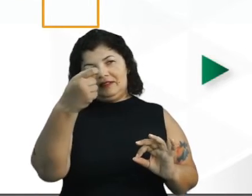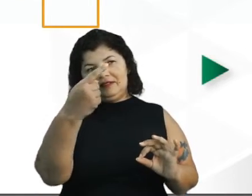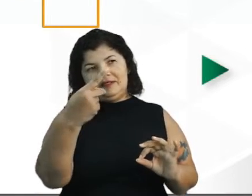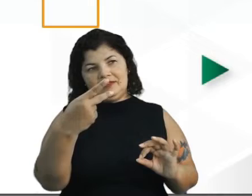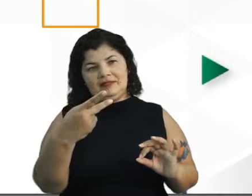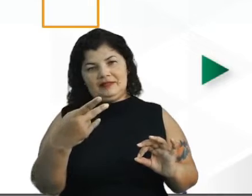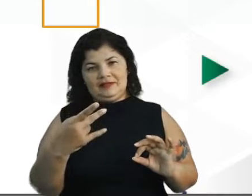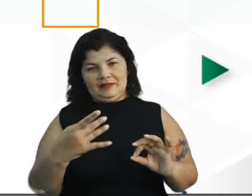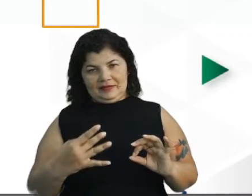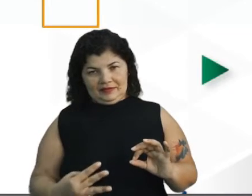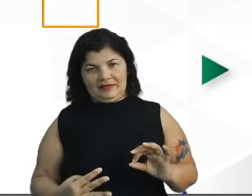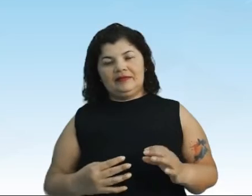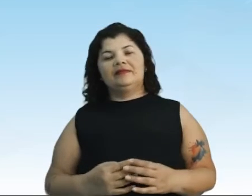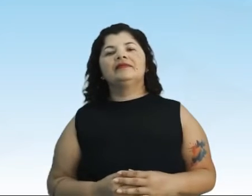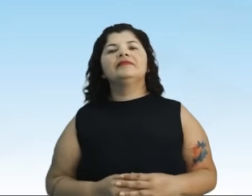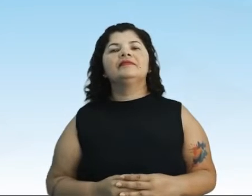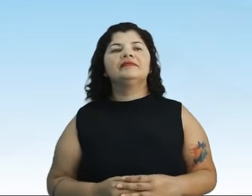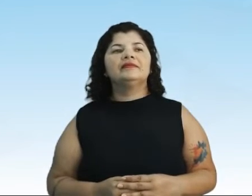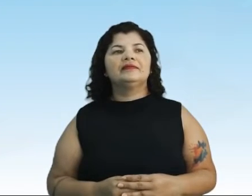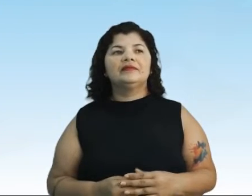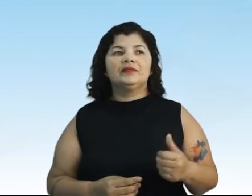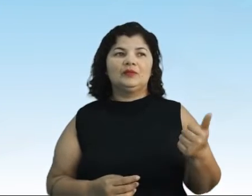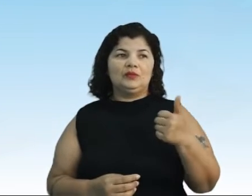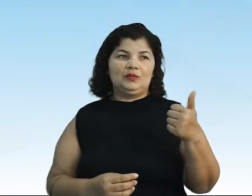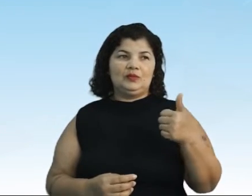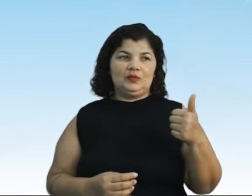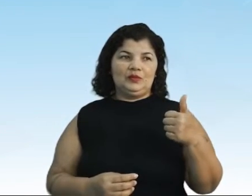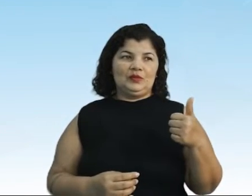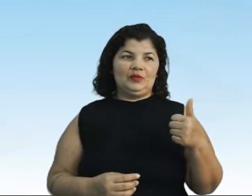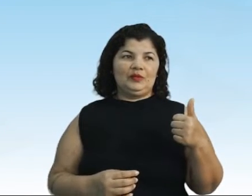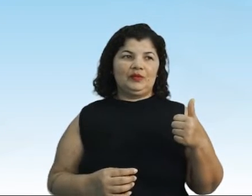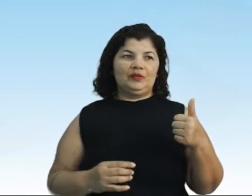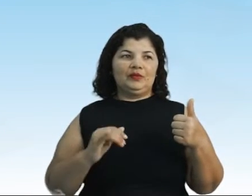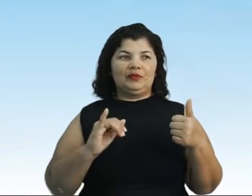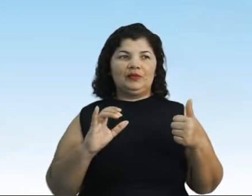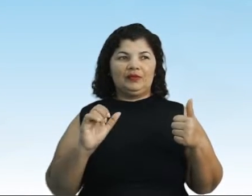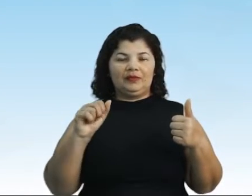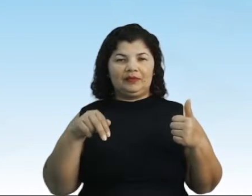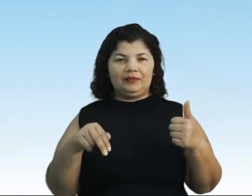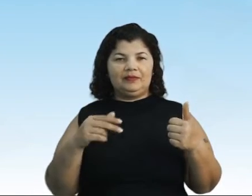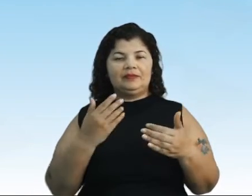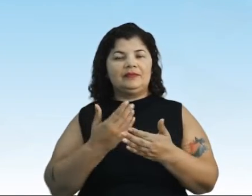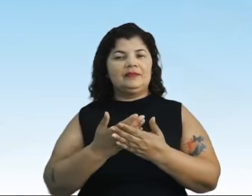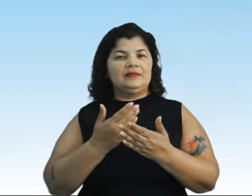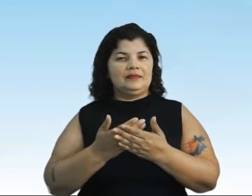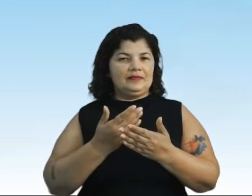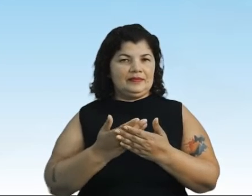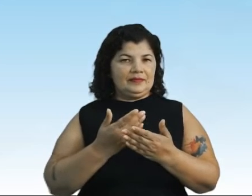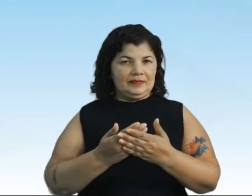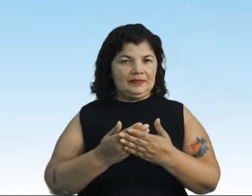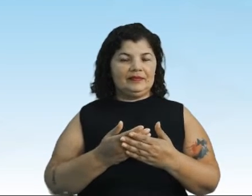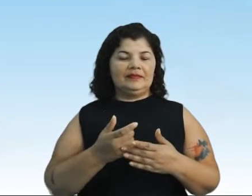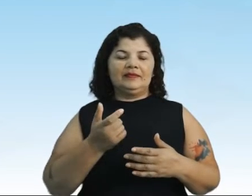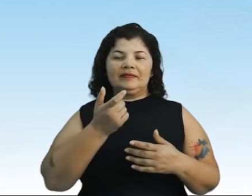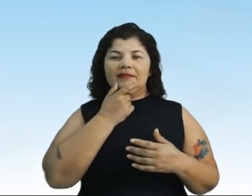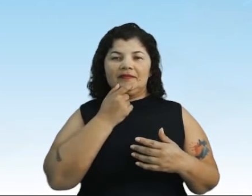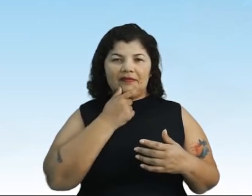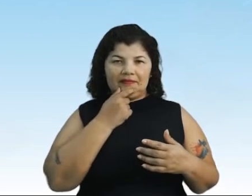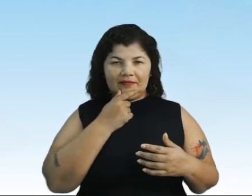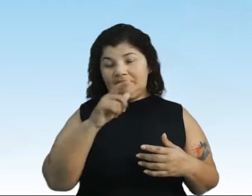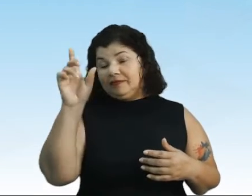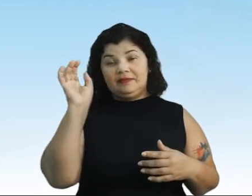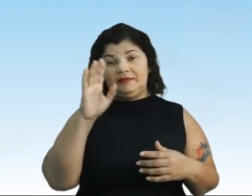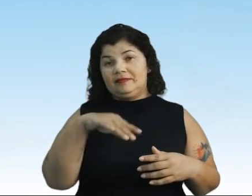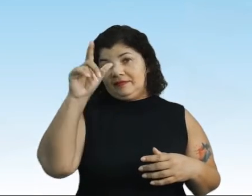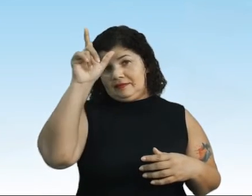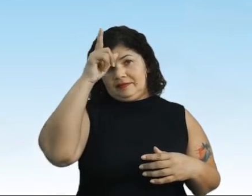no nosso tempo. Então, no número 1, a gente tem I can study German. Eu posso estudar alemão. Onde é